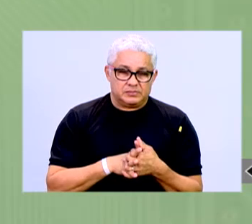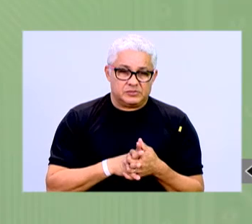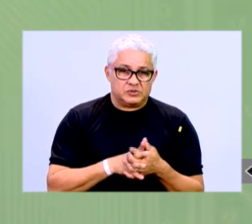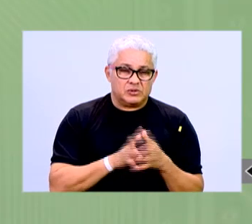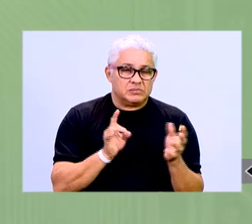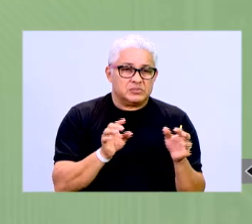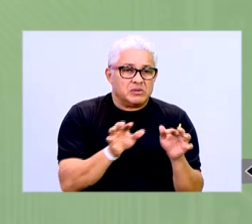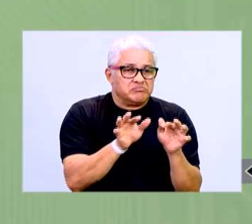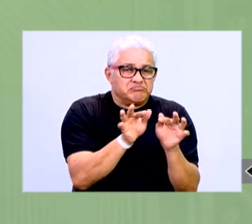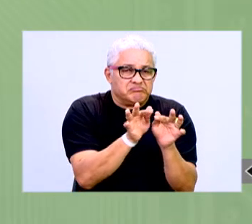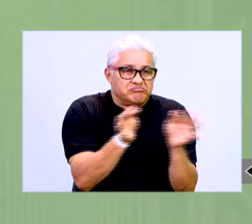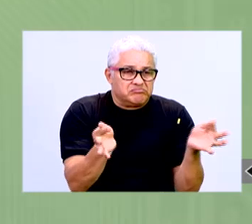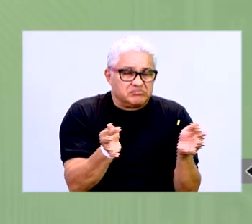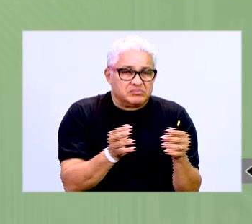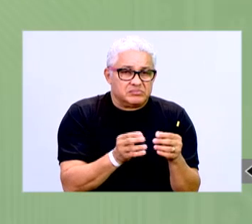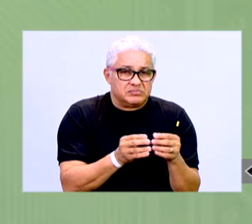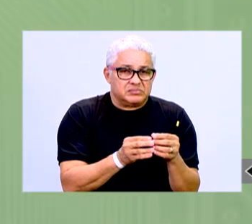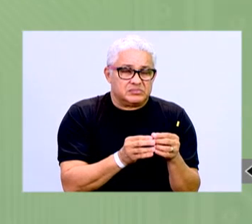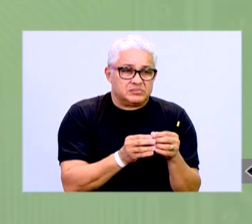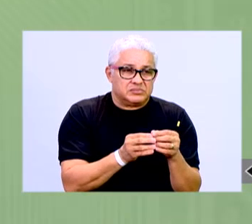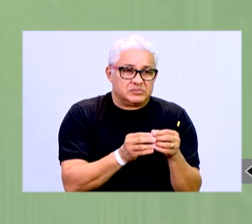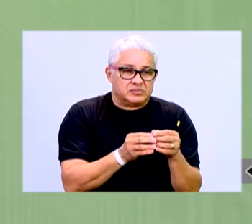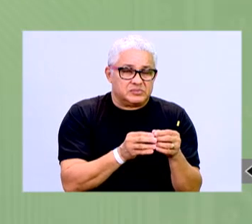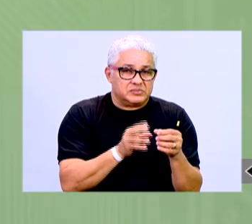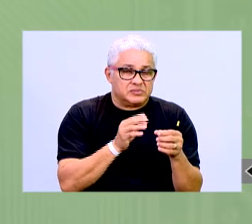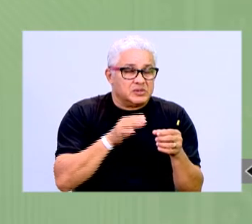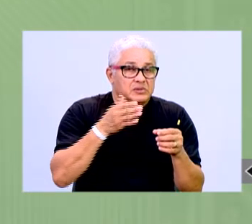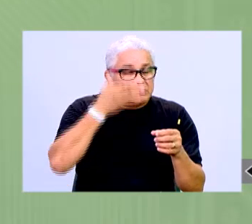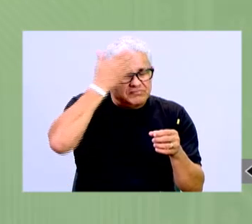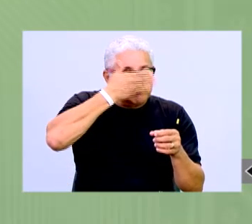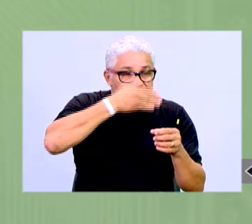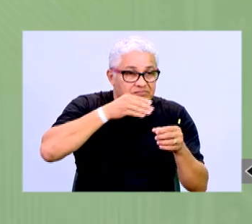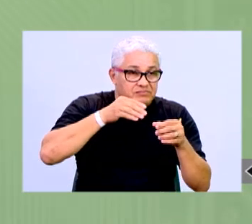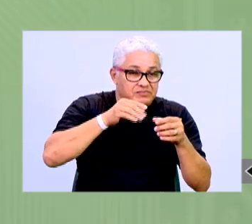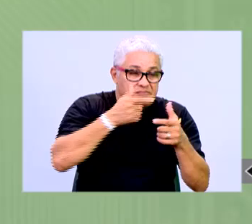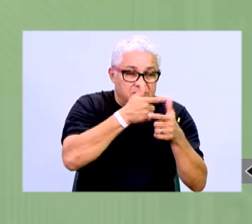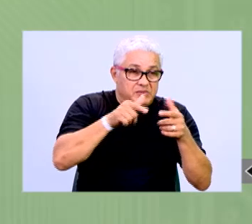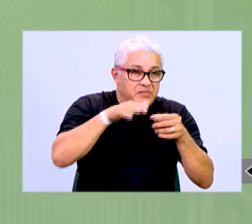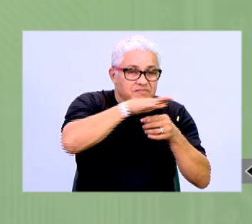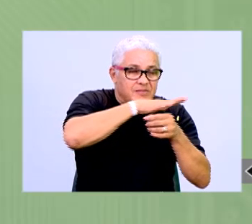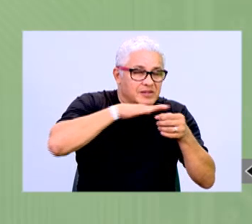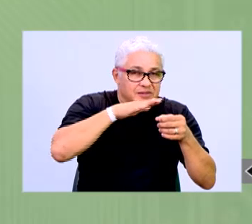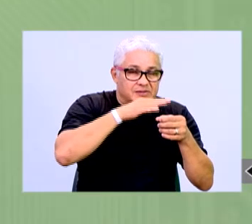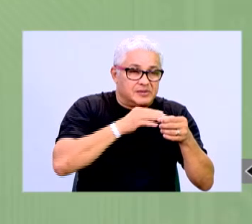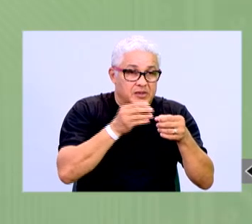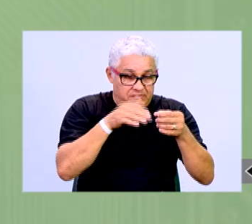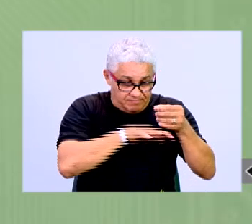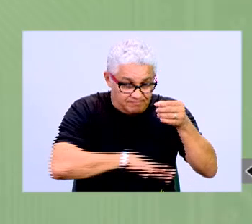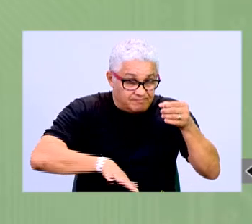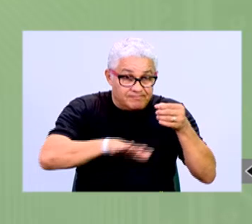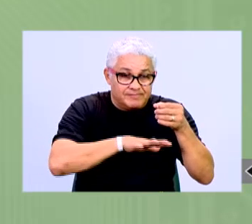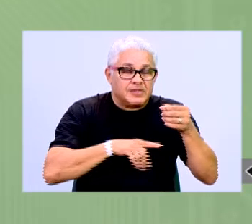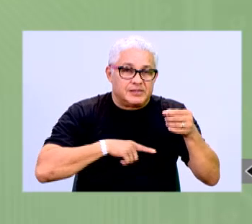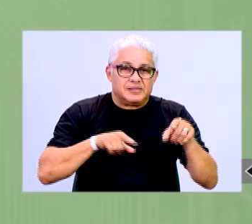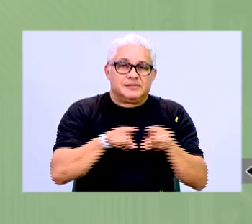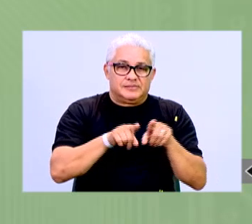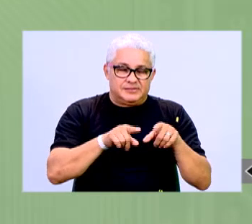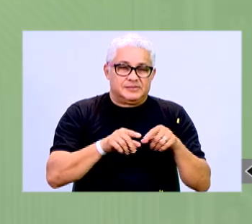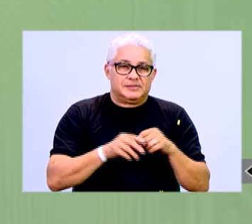tampa, que abaixo, dentro, não vai haver outros problemas maiores ou menores.